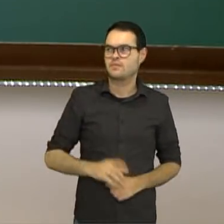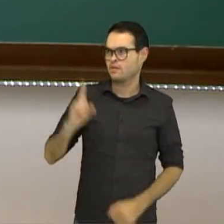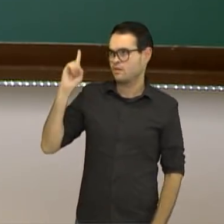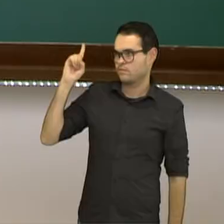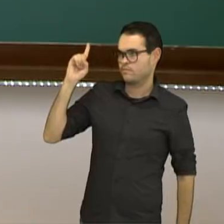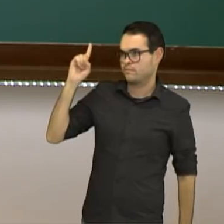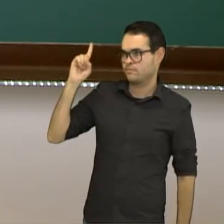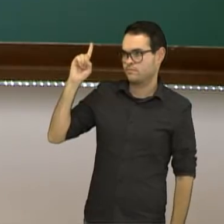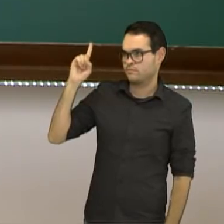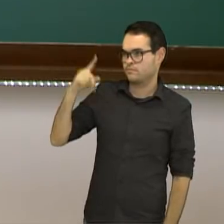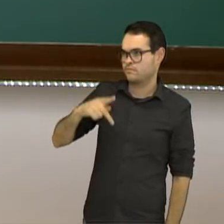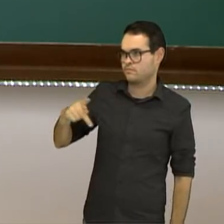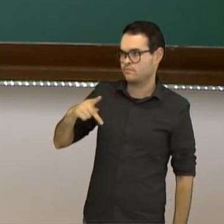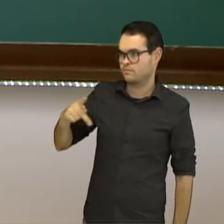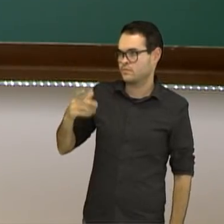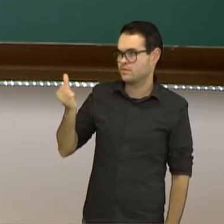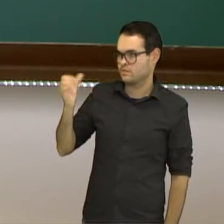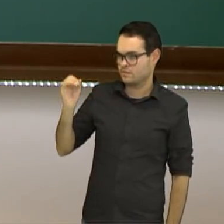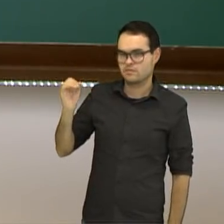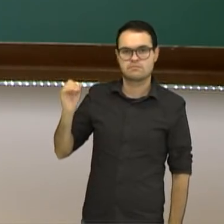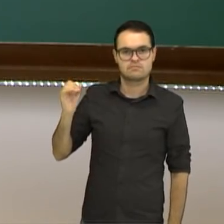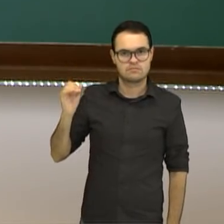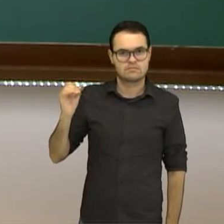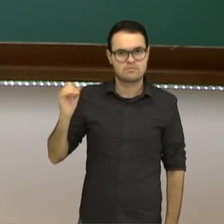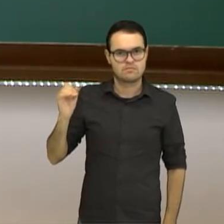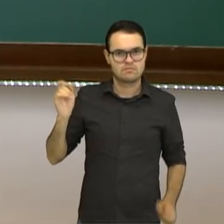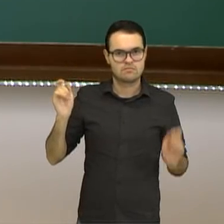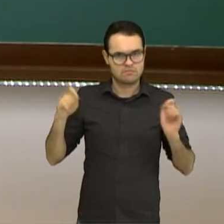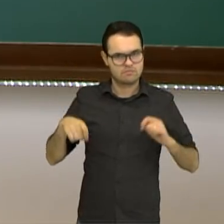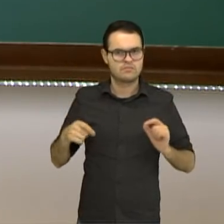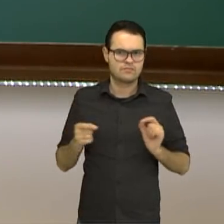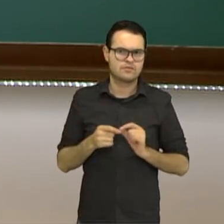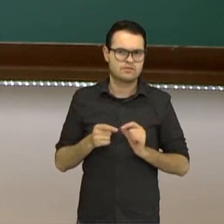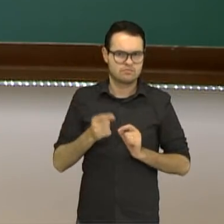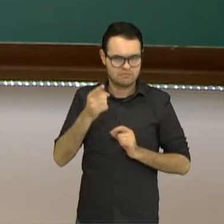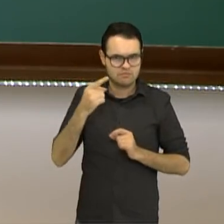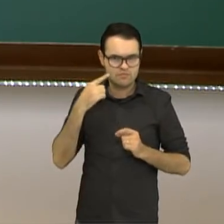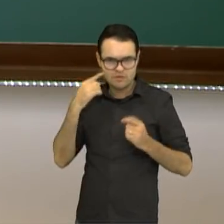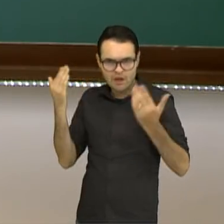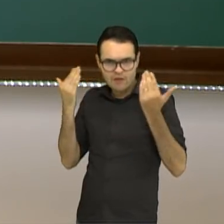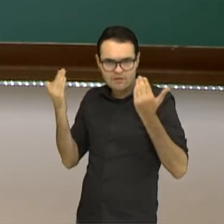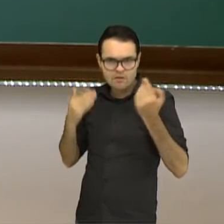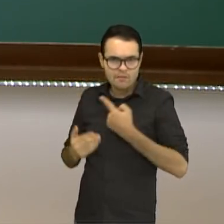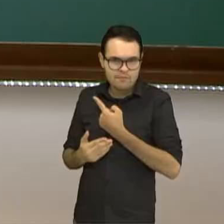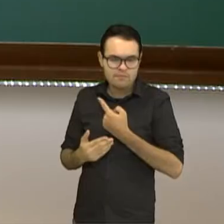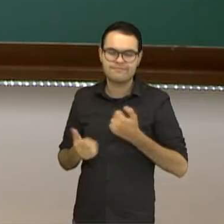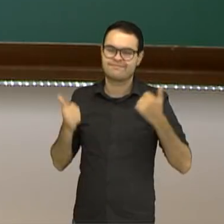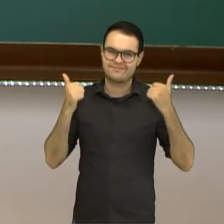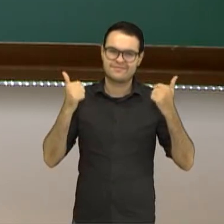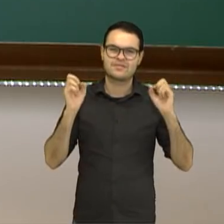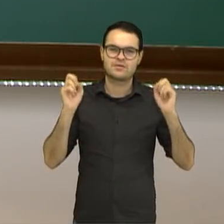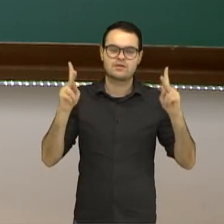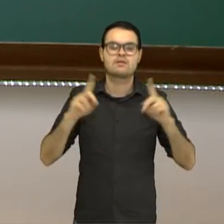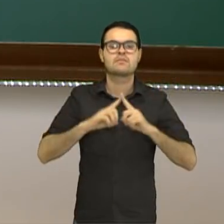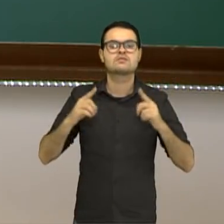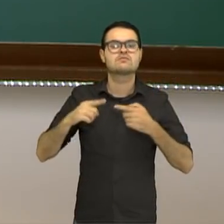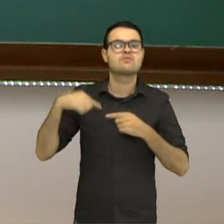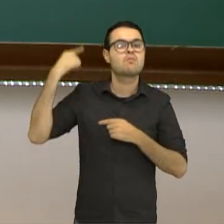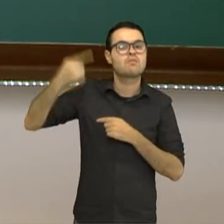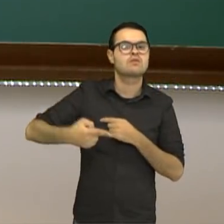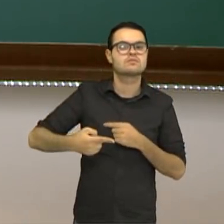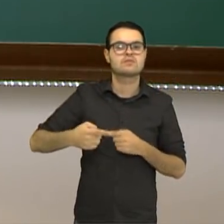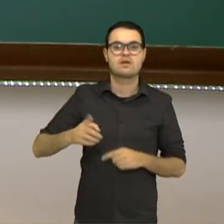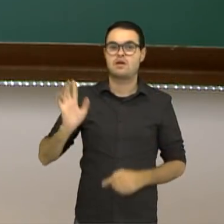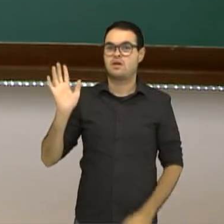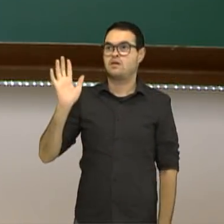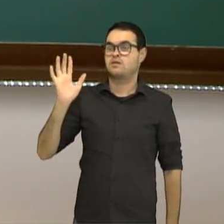Professora, dá o 60. Podem fazer, né? Fizeram aí, verificaram? Muito bem. E o próximo? Ah, não.